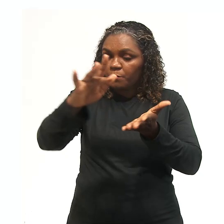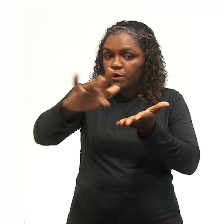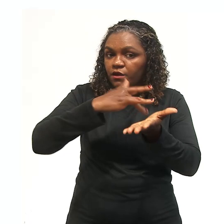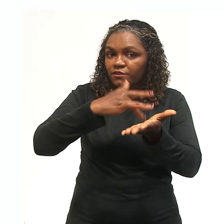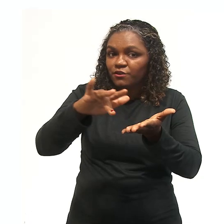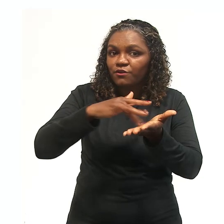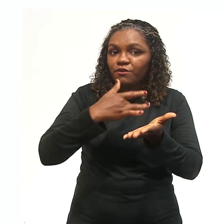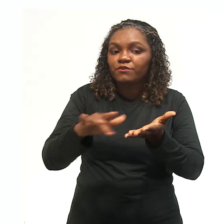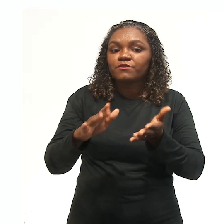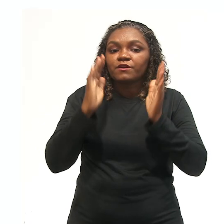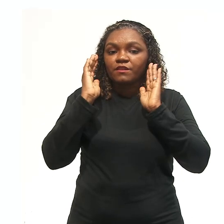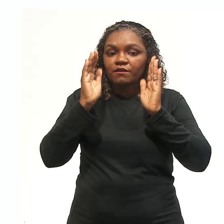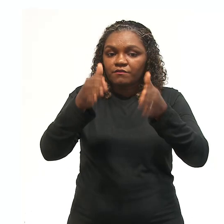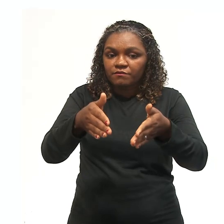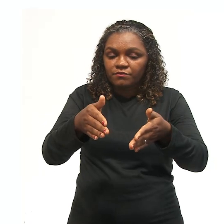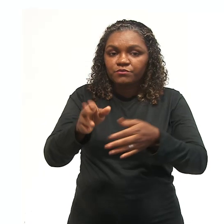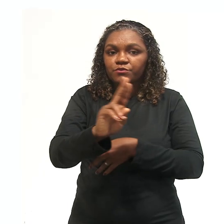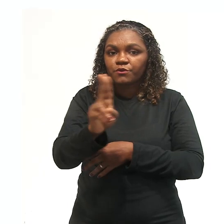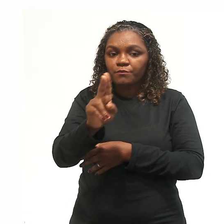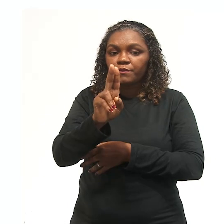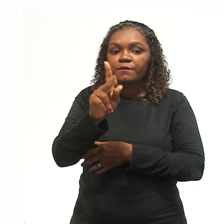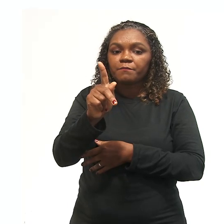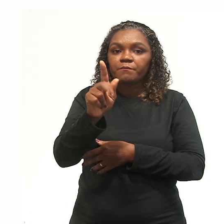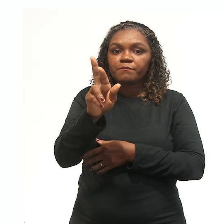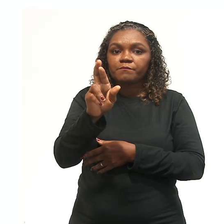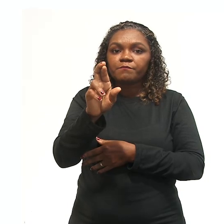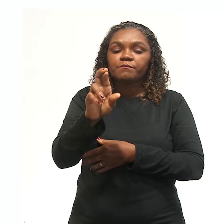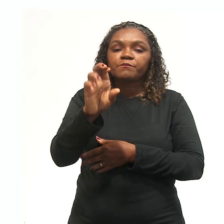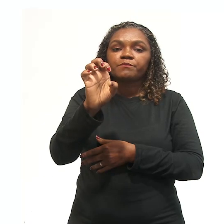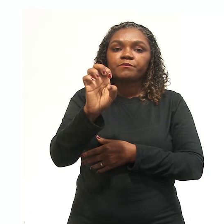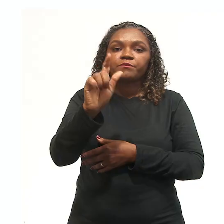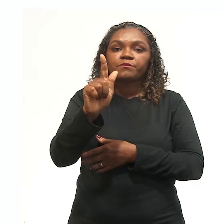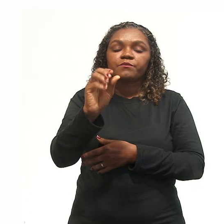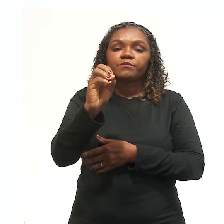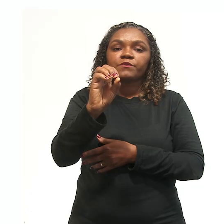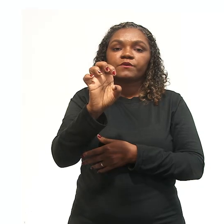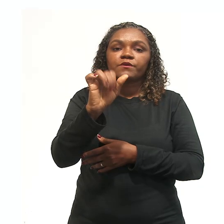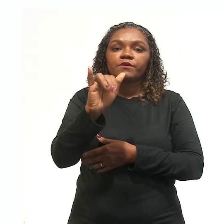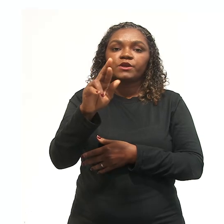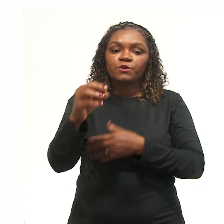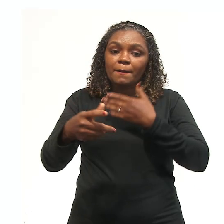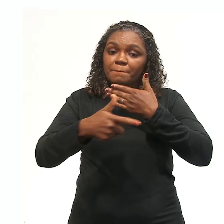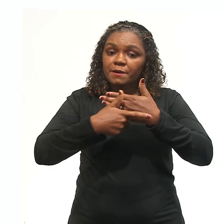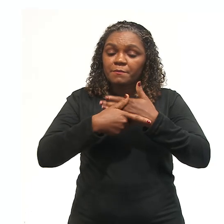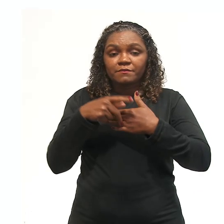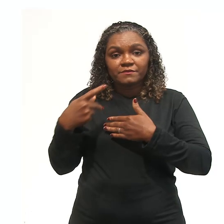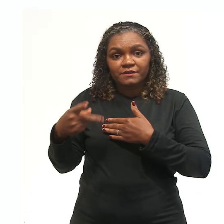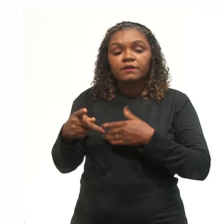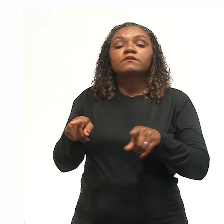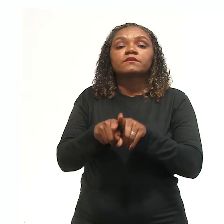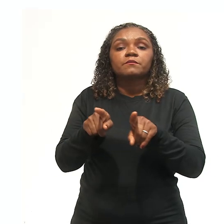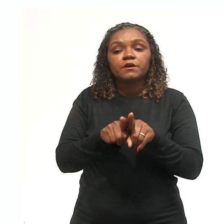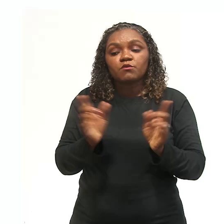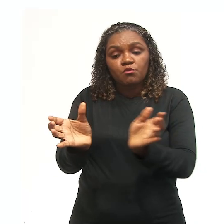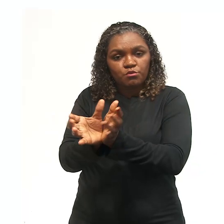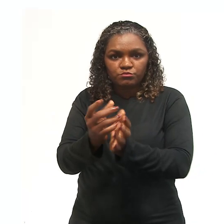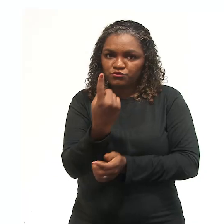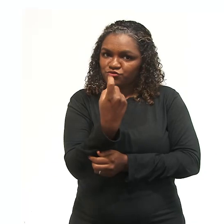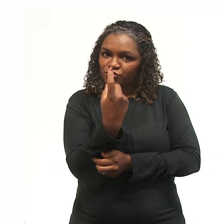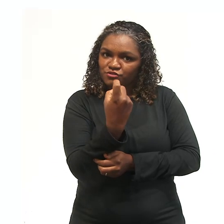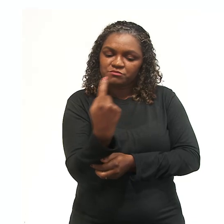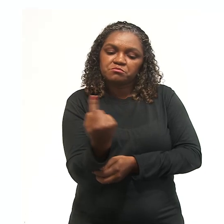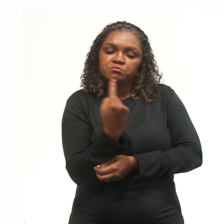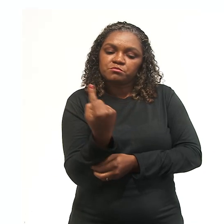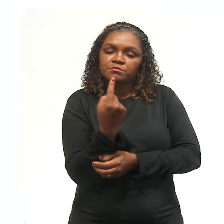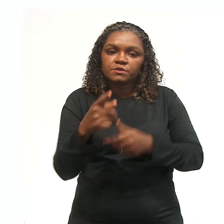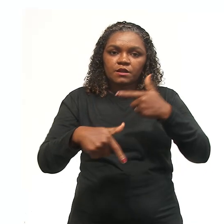gente falou, ele é designado o pregoeiro, essa é a função dele, e ele tem uma equipe de apoio, e essa equipe de